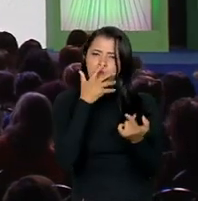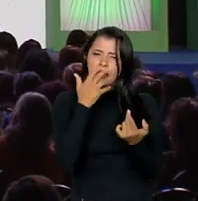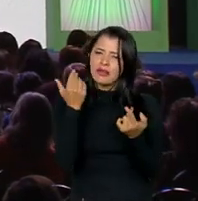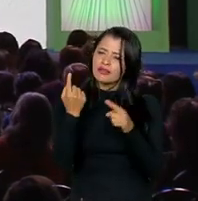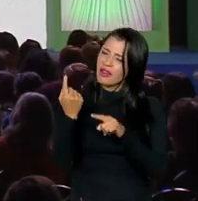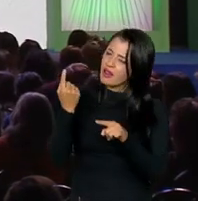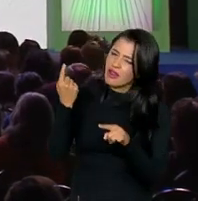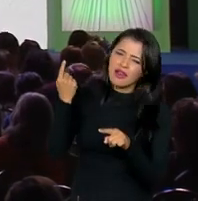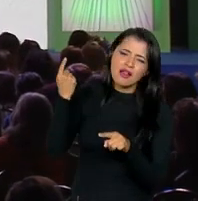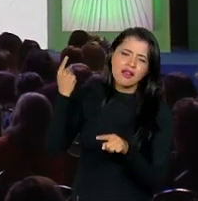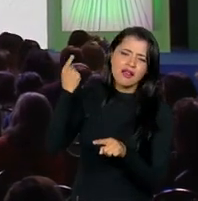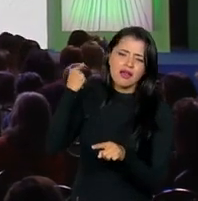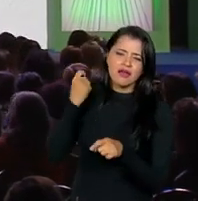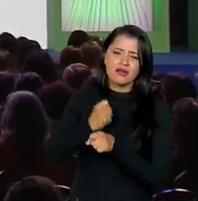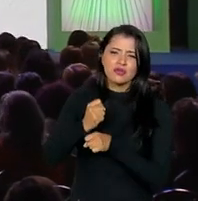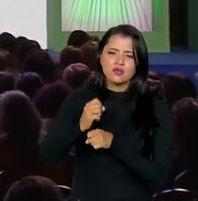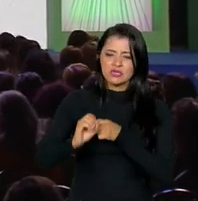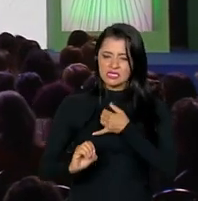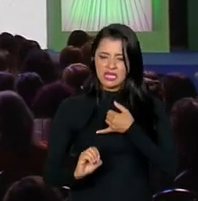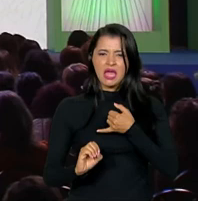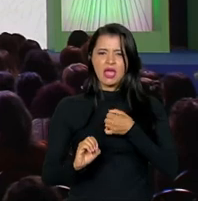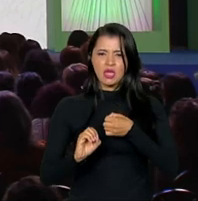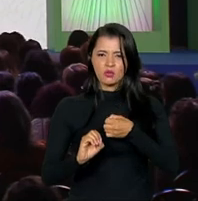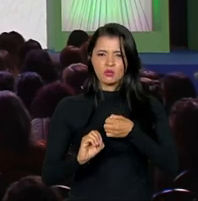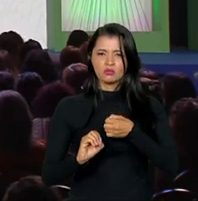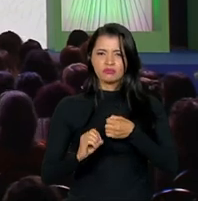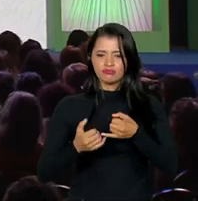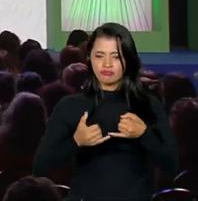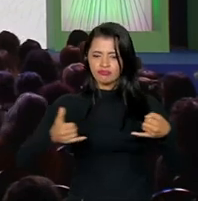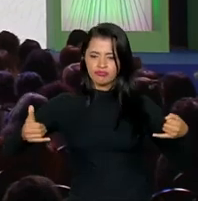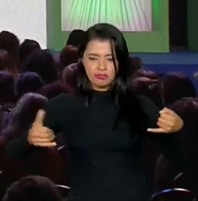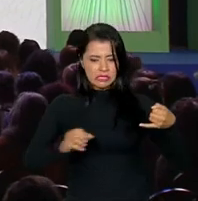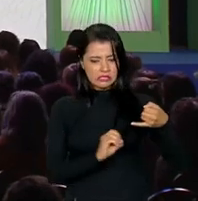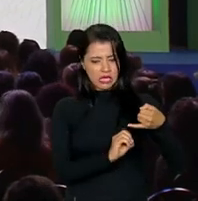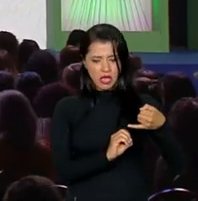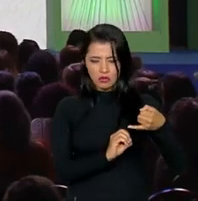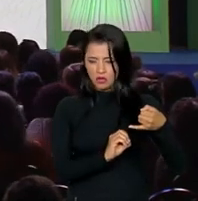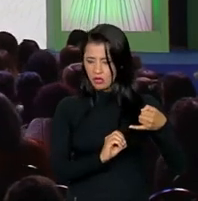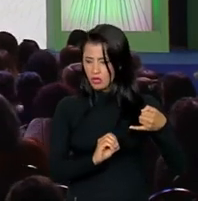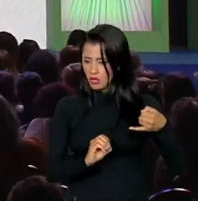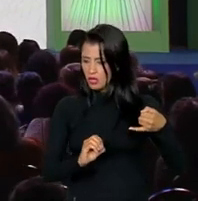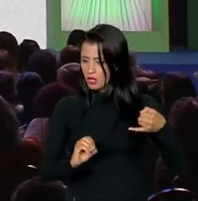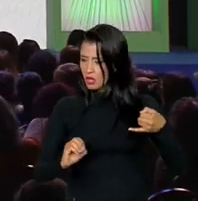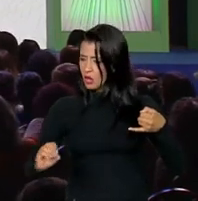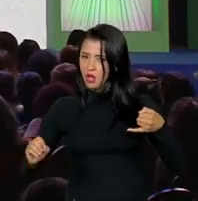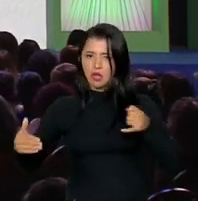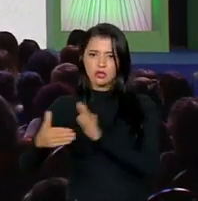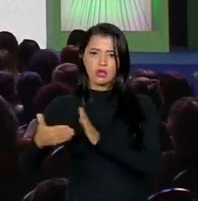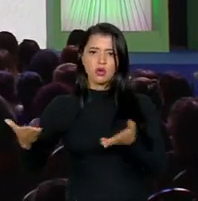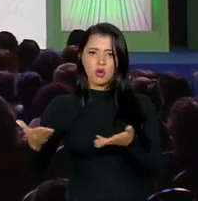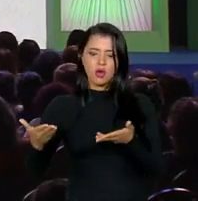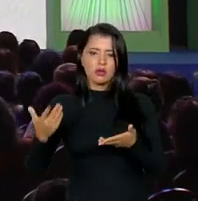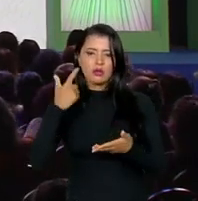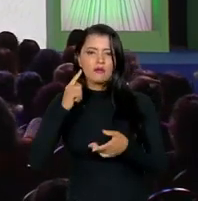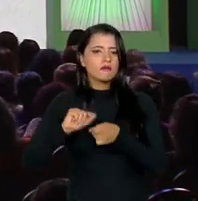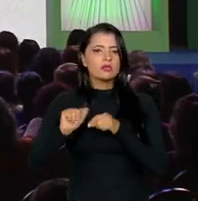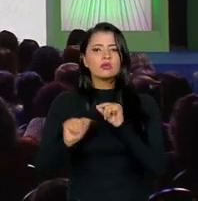lá atrás, no ano zero, até agora, olha o que a gente está fazendo.